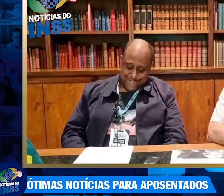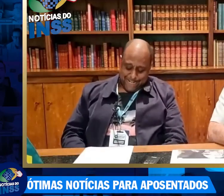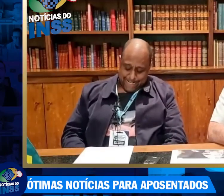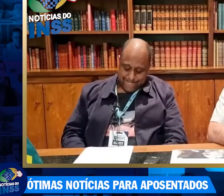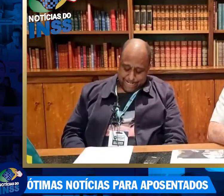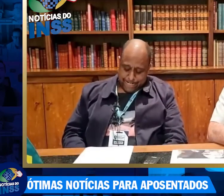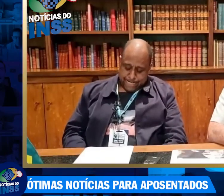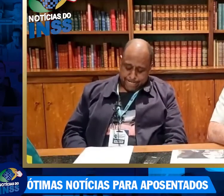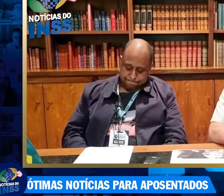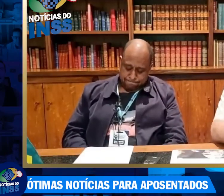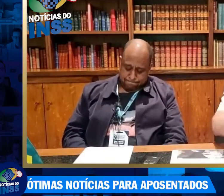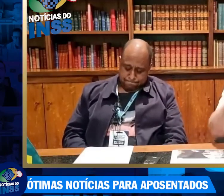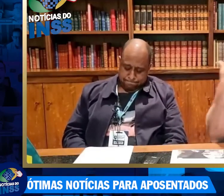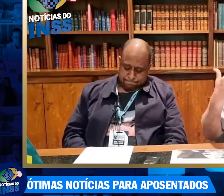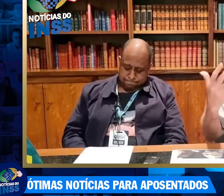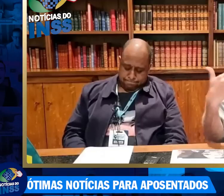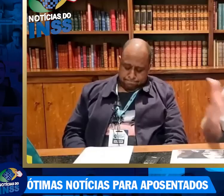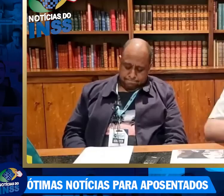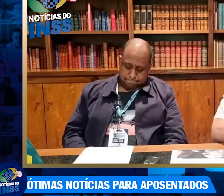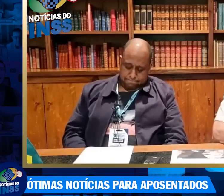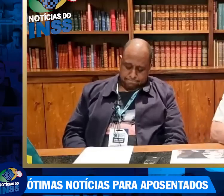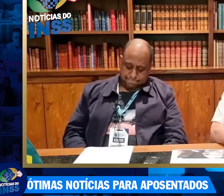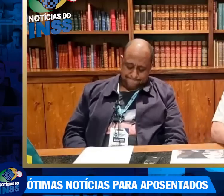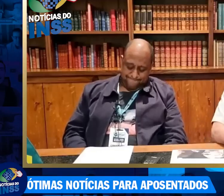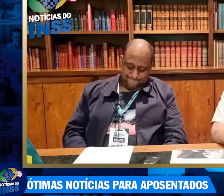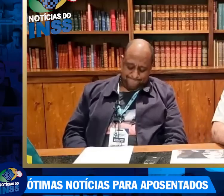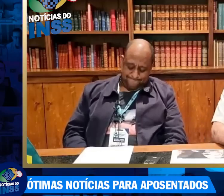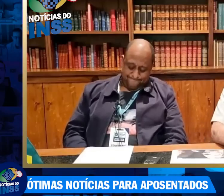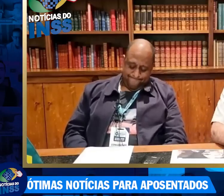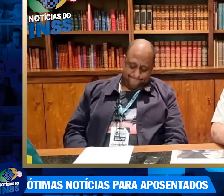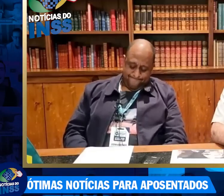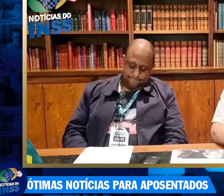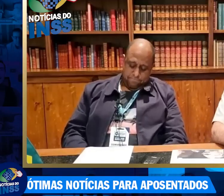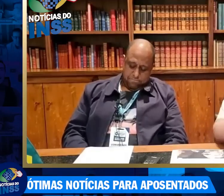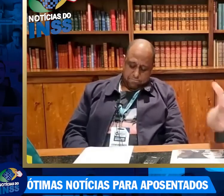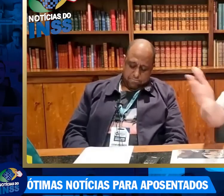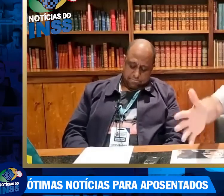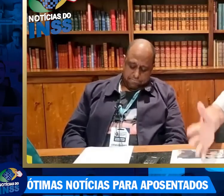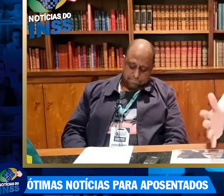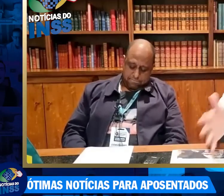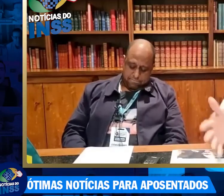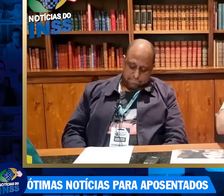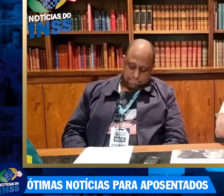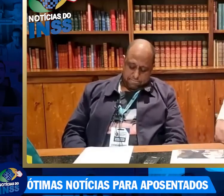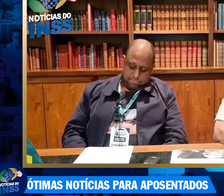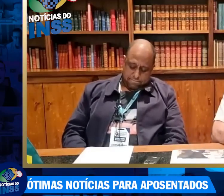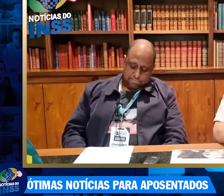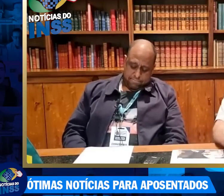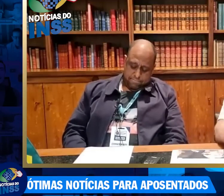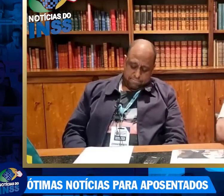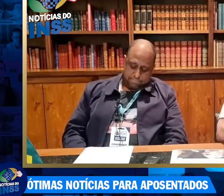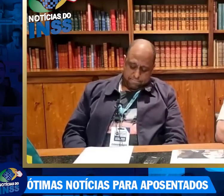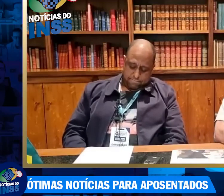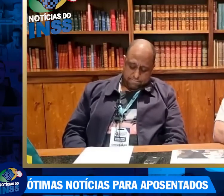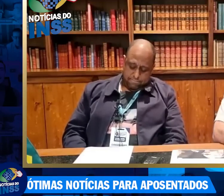de ICMS de combustível. Então, o projeto já deve ter chegado a mim. Nós temos 15 dias para sancionar. E, paralelamente, está